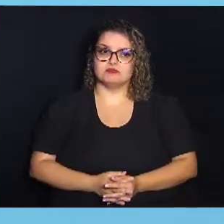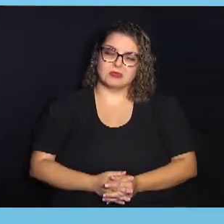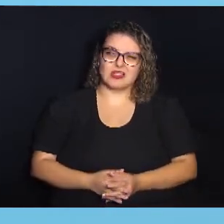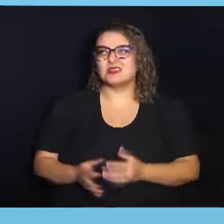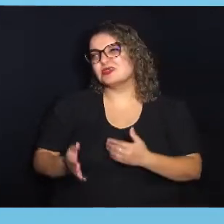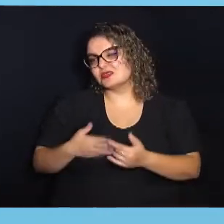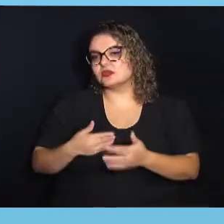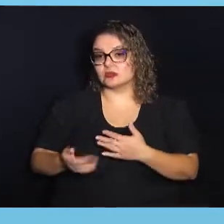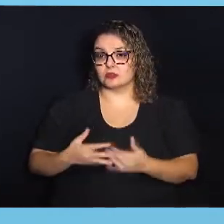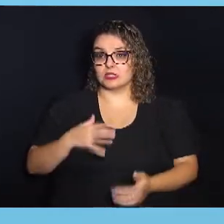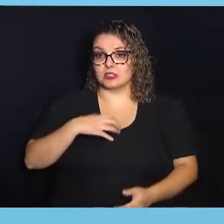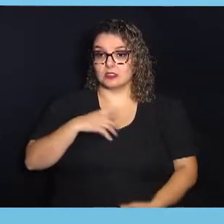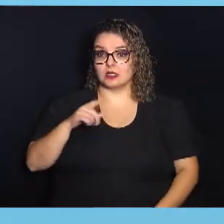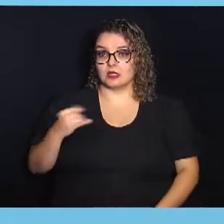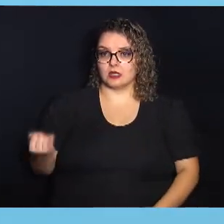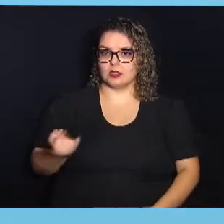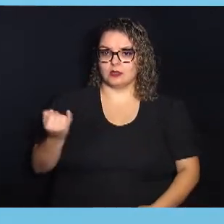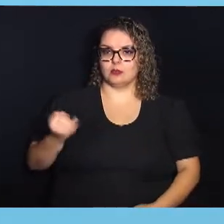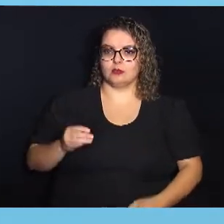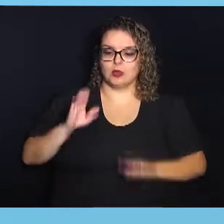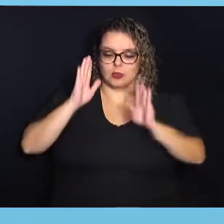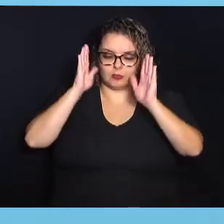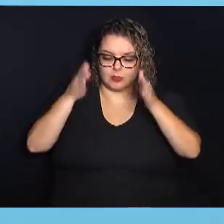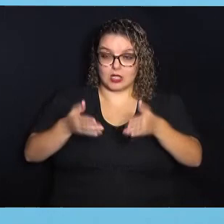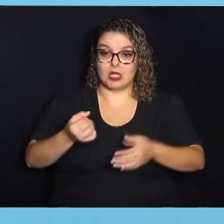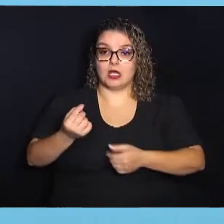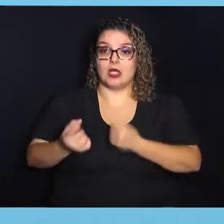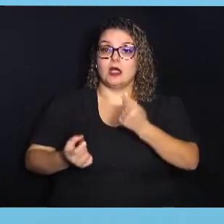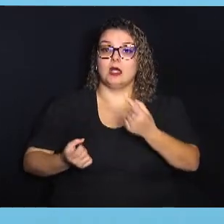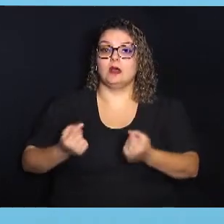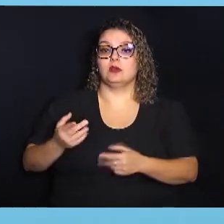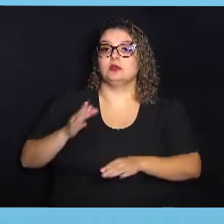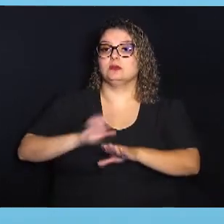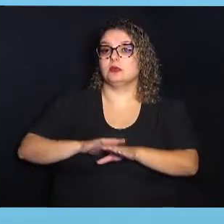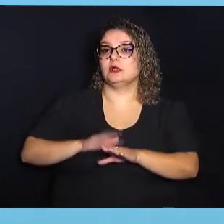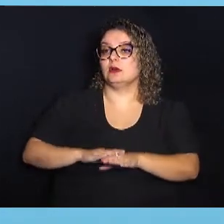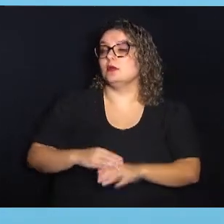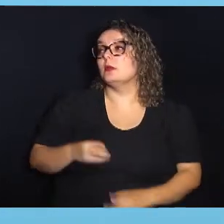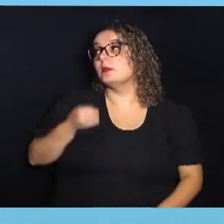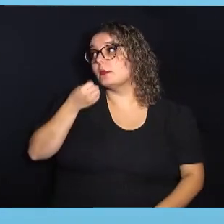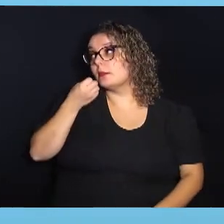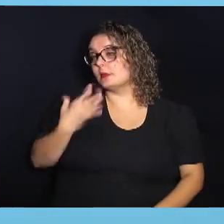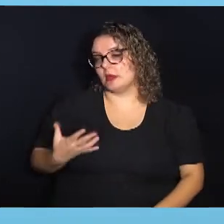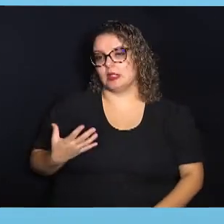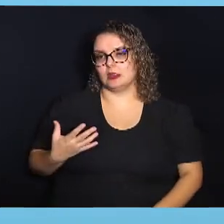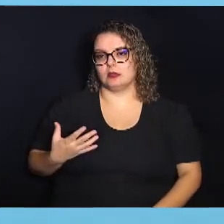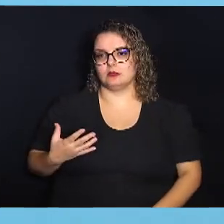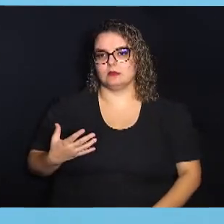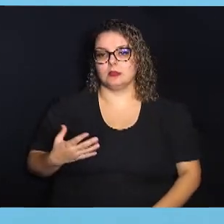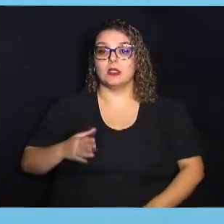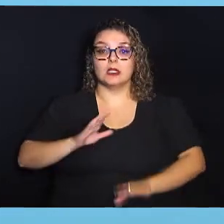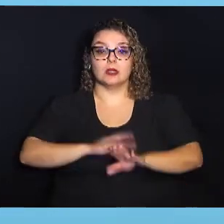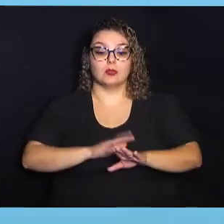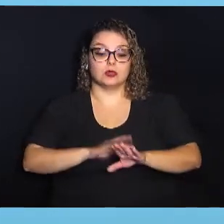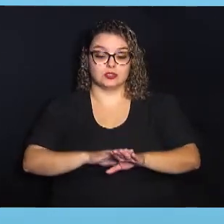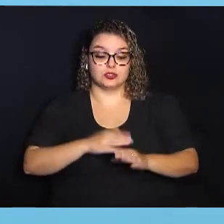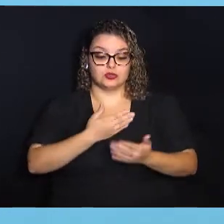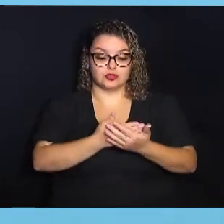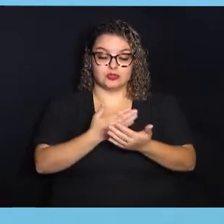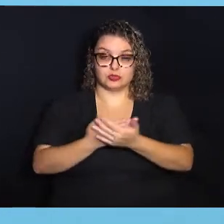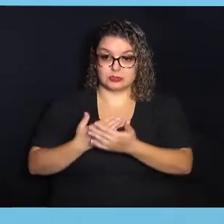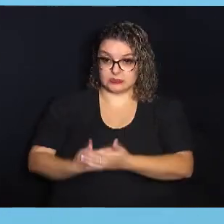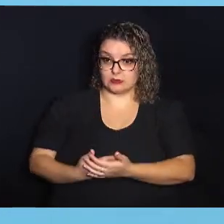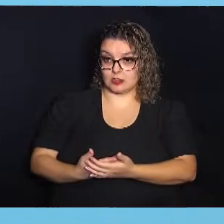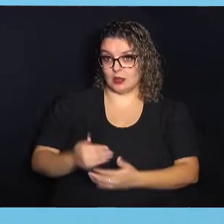forma é muito importante priorizar alguns métodos que podem funcionar mais. São os métodos ativos de estudos.